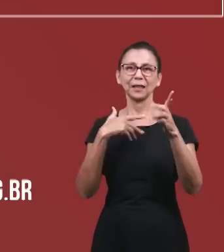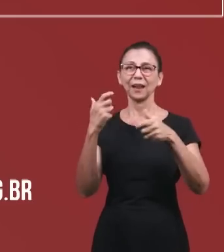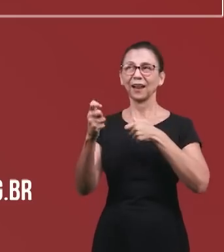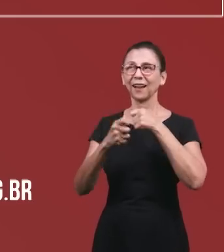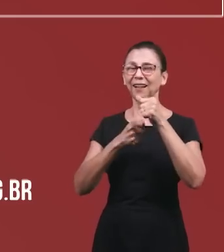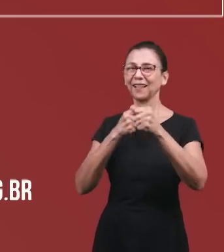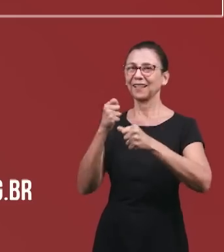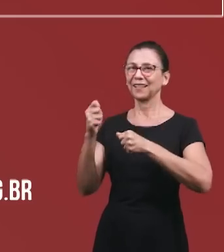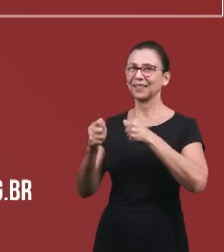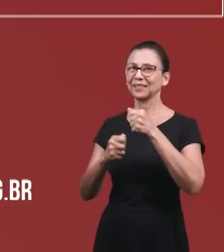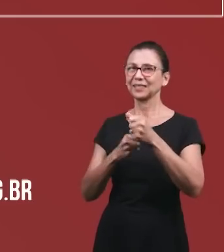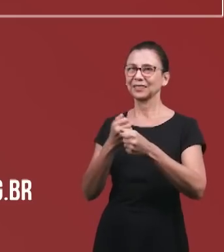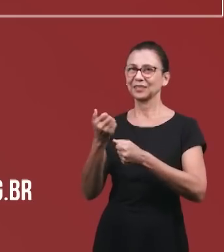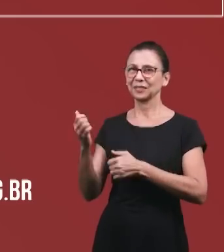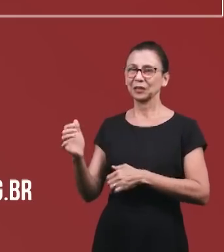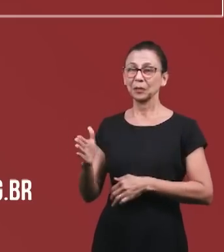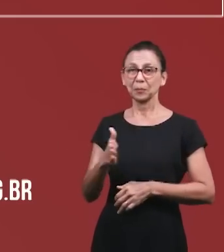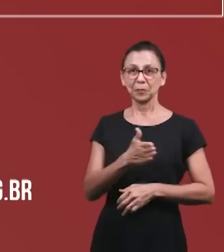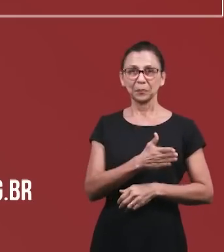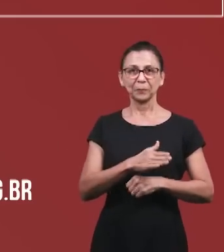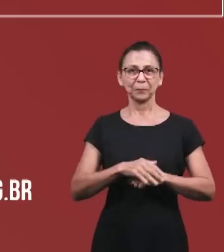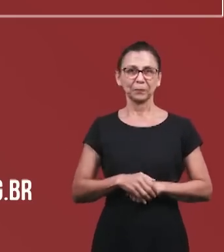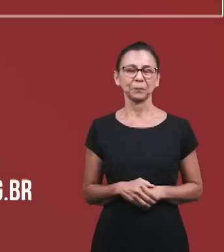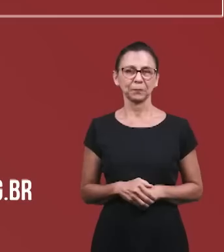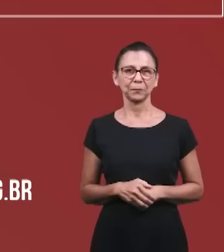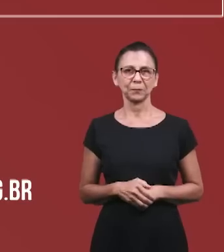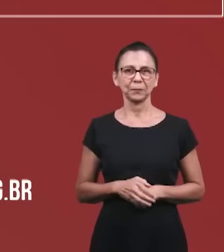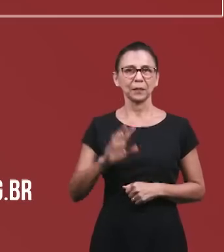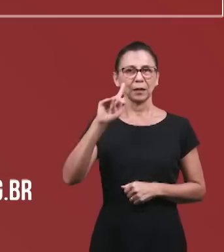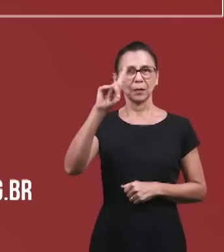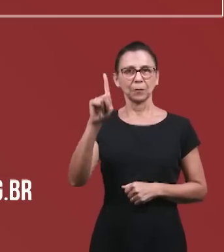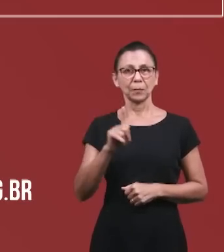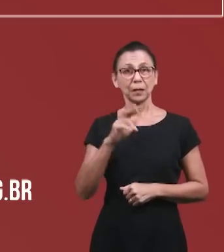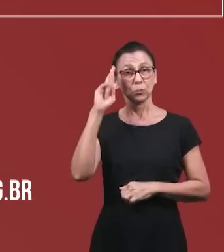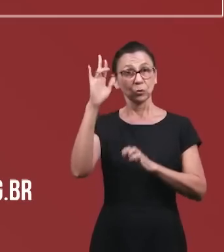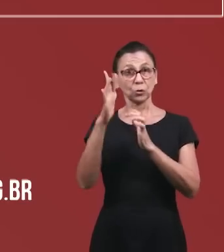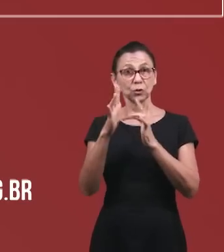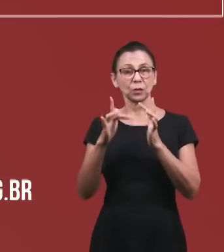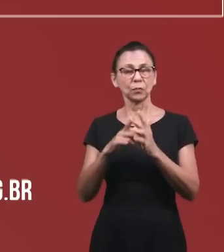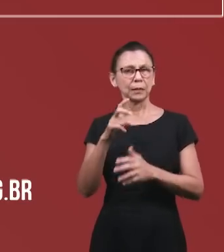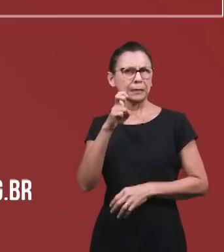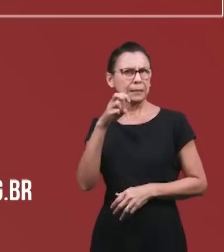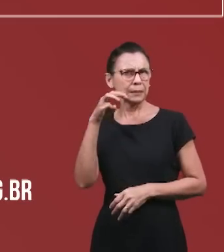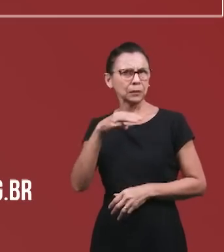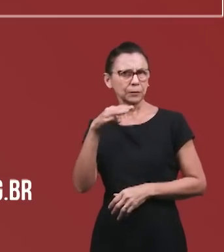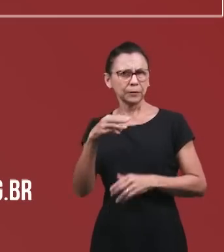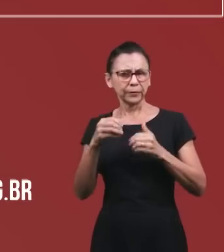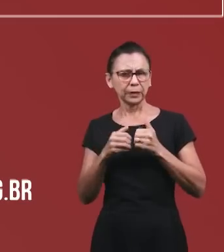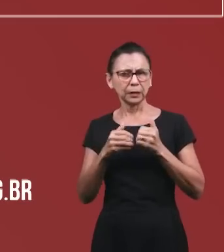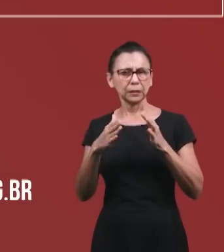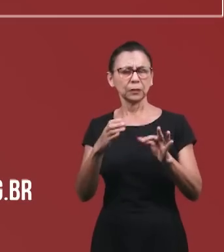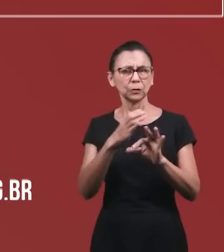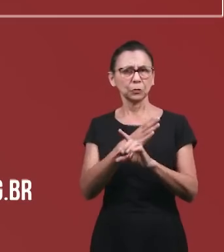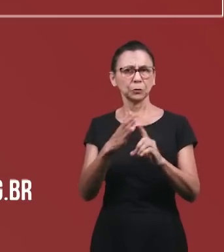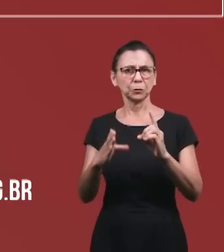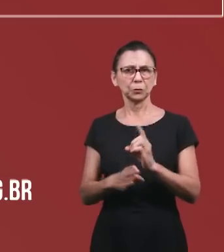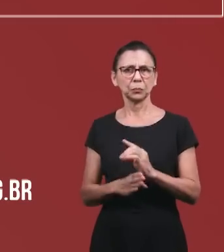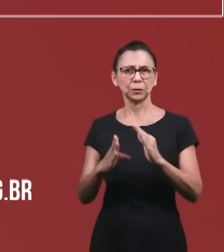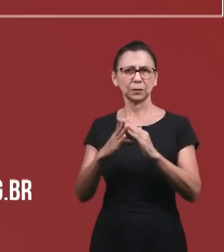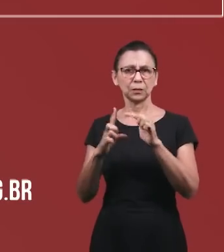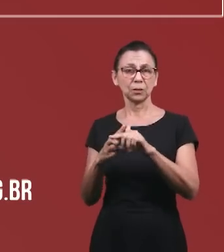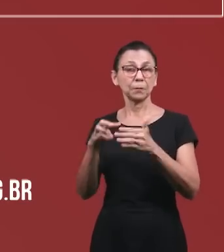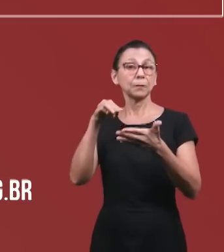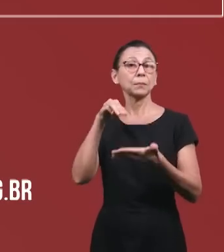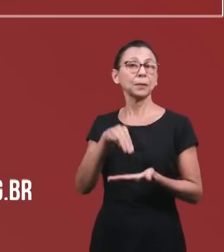por esse canal. Convidamos você e sua família para participarem. Compartilhe esse link, passe para amigos,